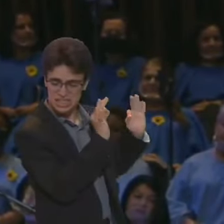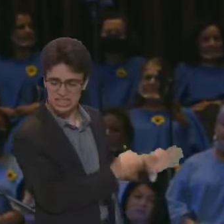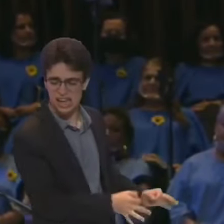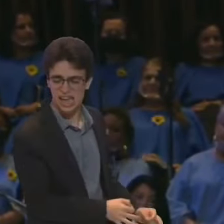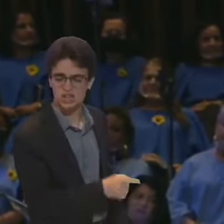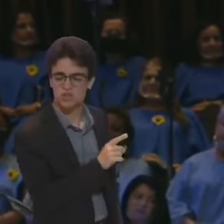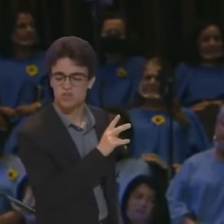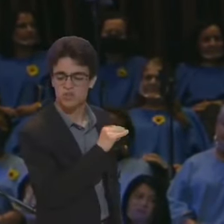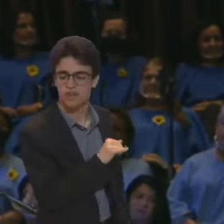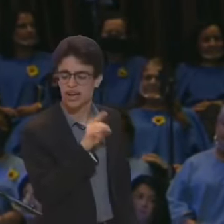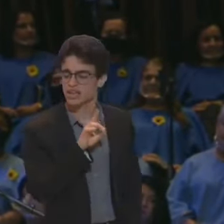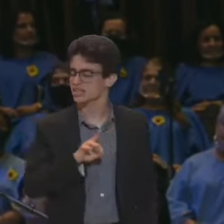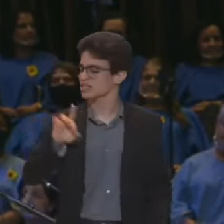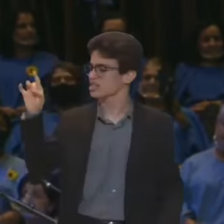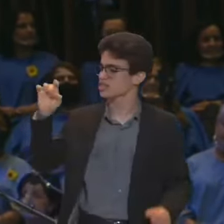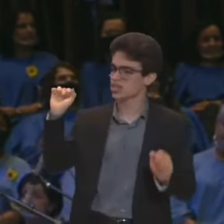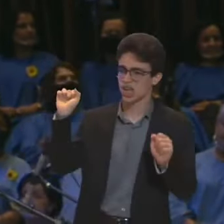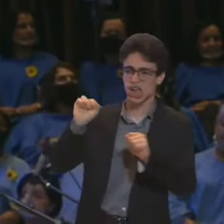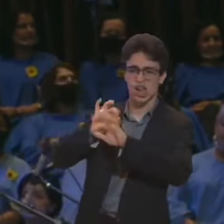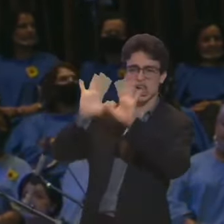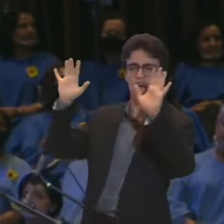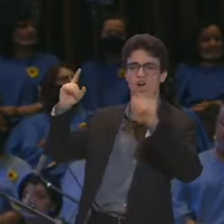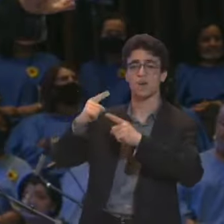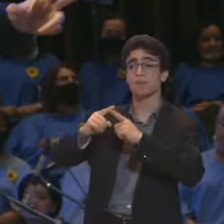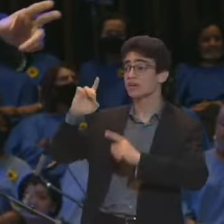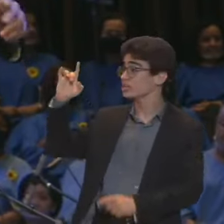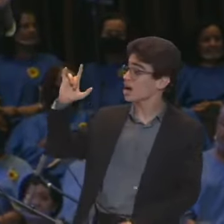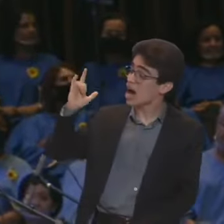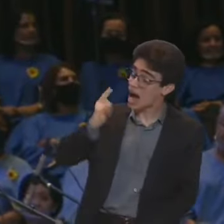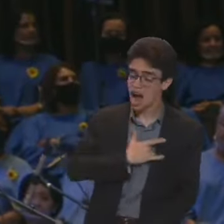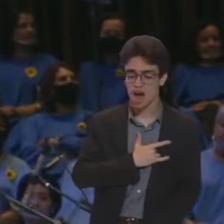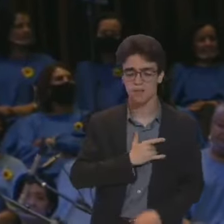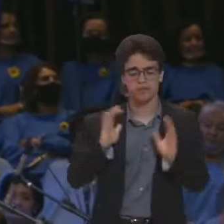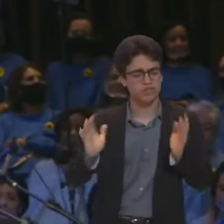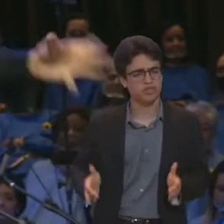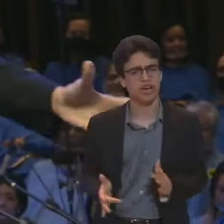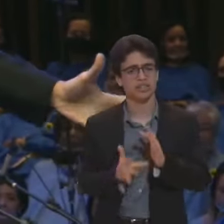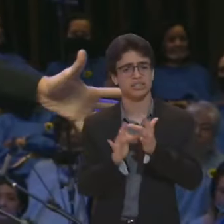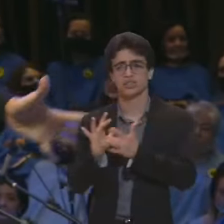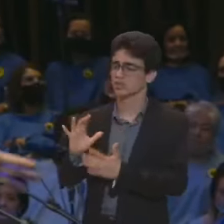dando a Deus toda a glória, em reconhecimento, porque Ele nos amou primeiro,